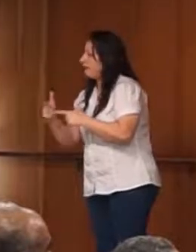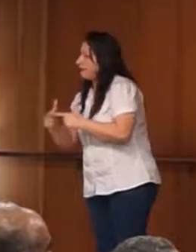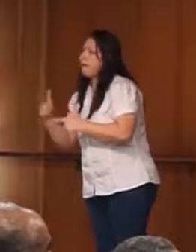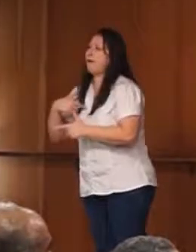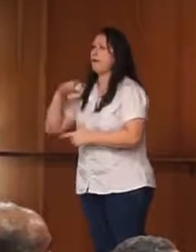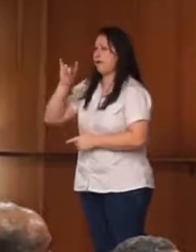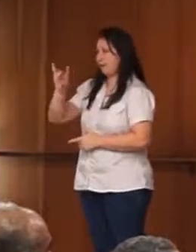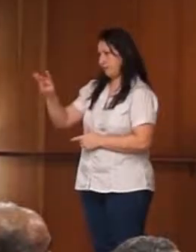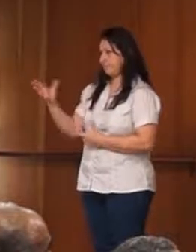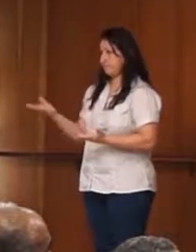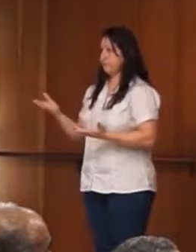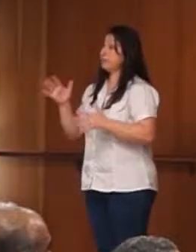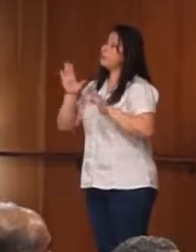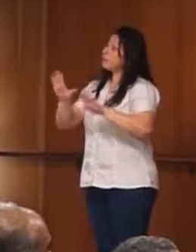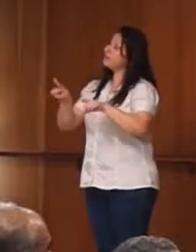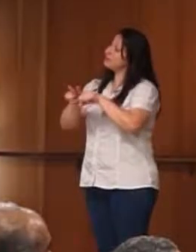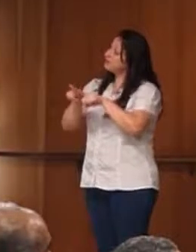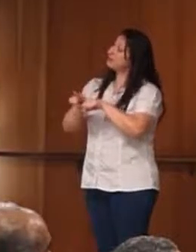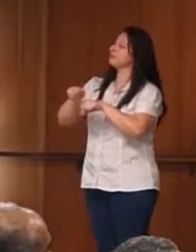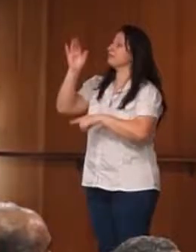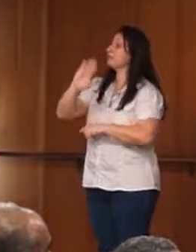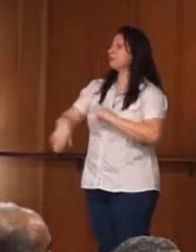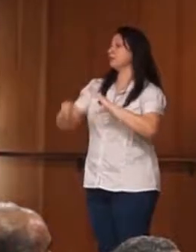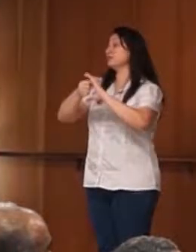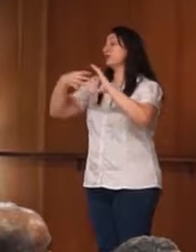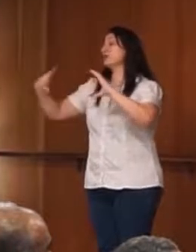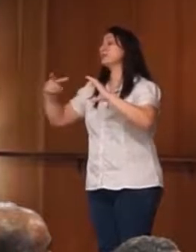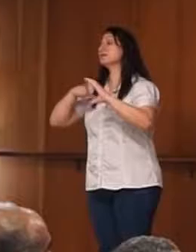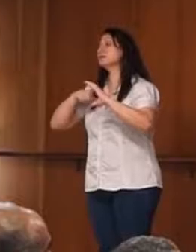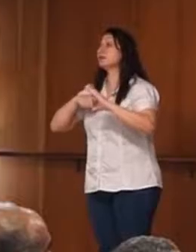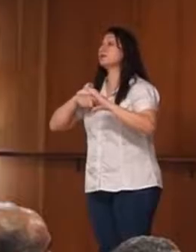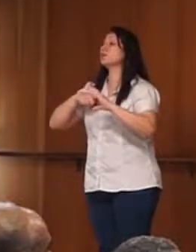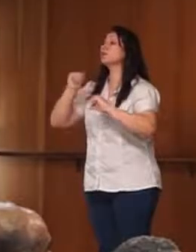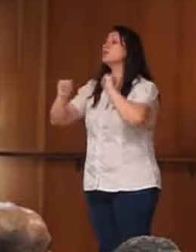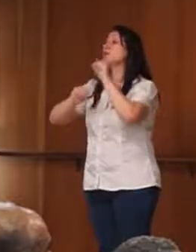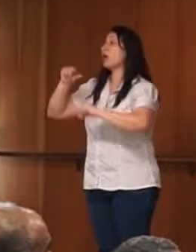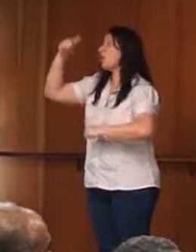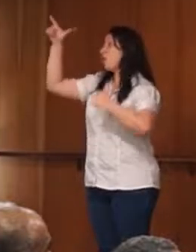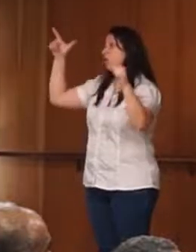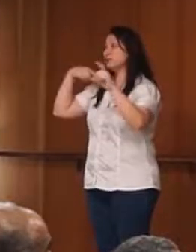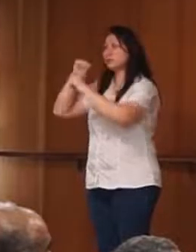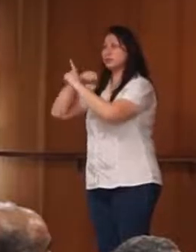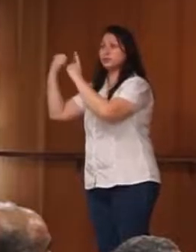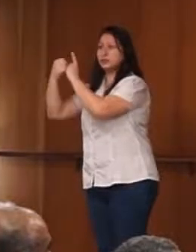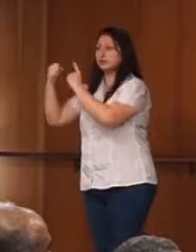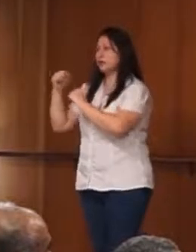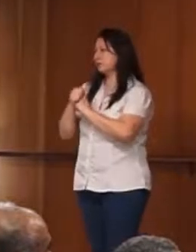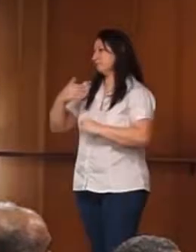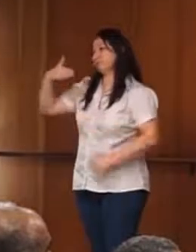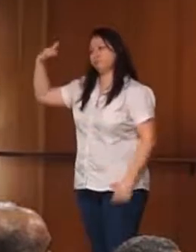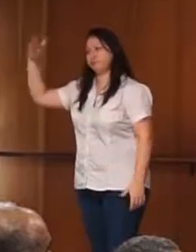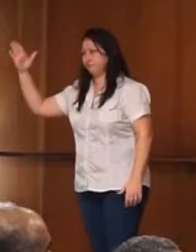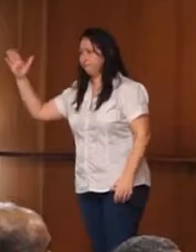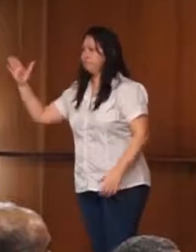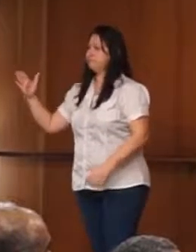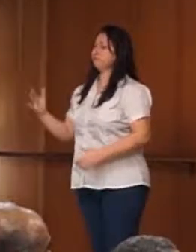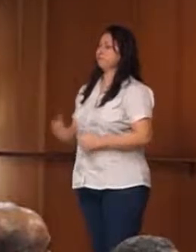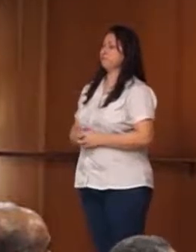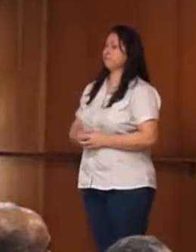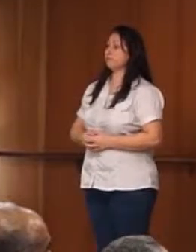outra característica que não existe nas sociedades que nós conhecemos, nas sociedades ocidentais, que o